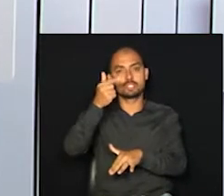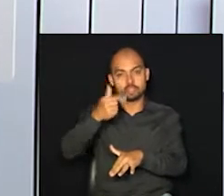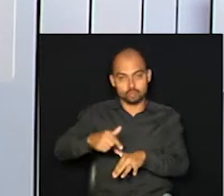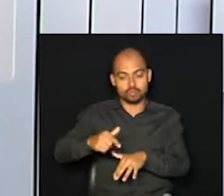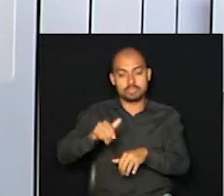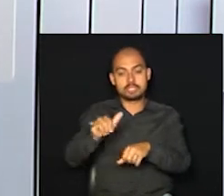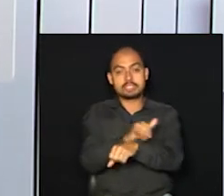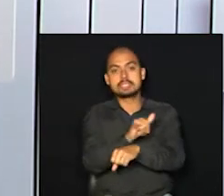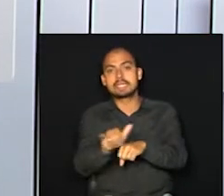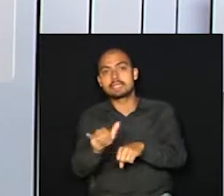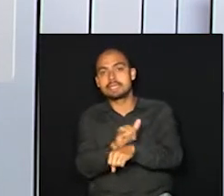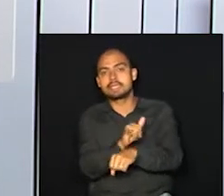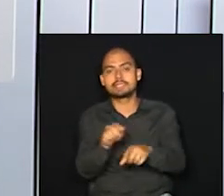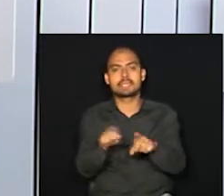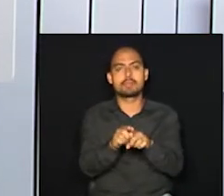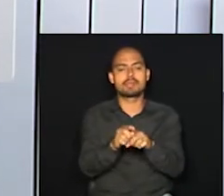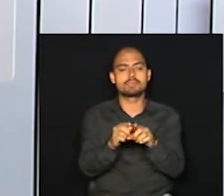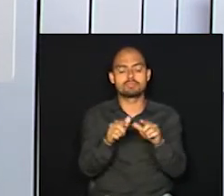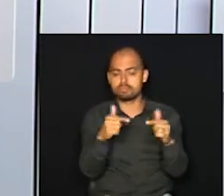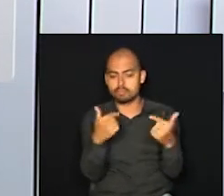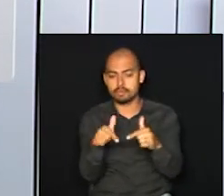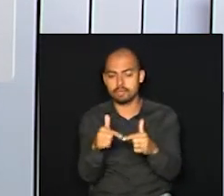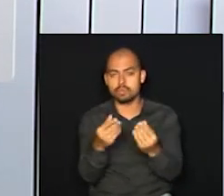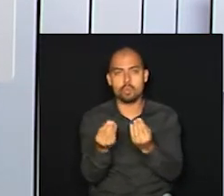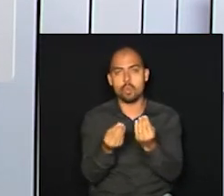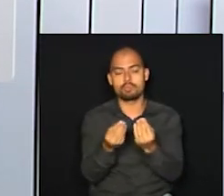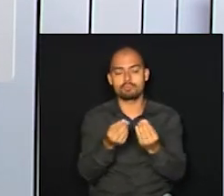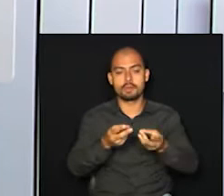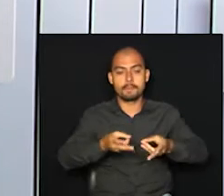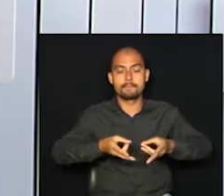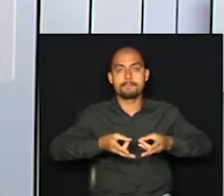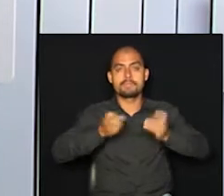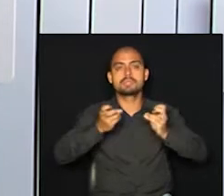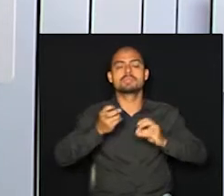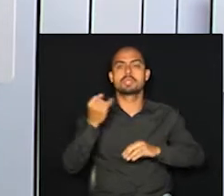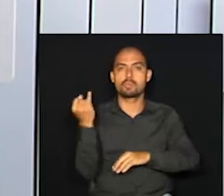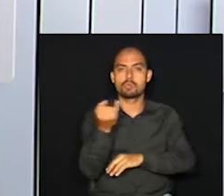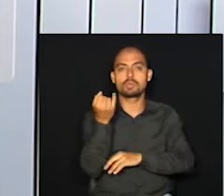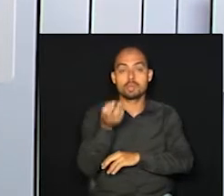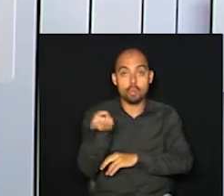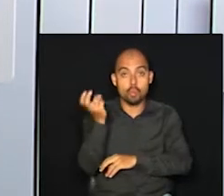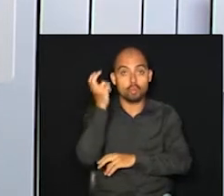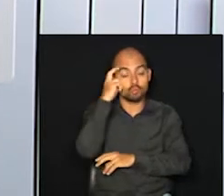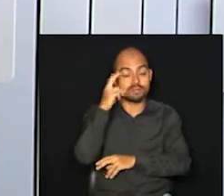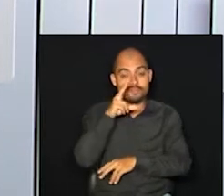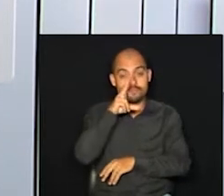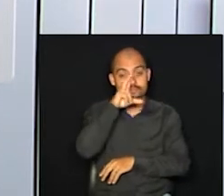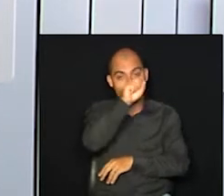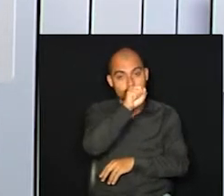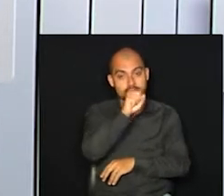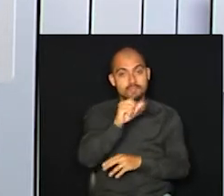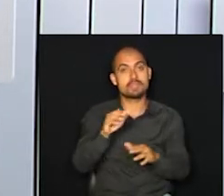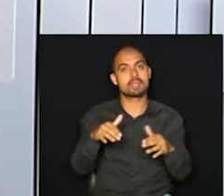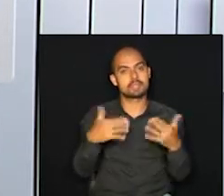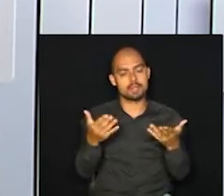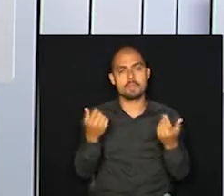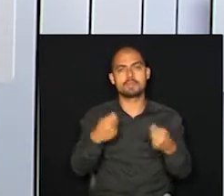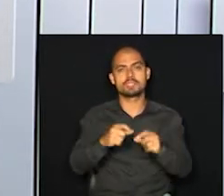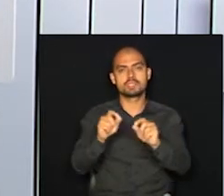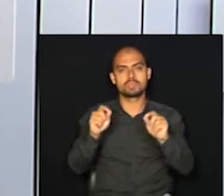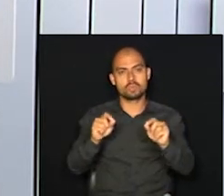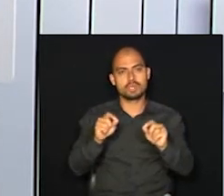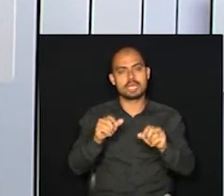estratégias, as operações, perceberem a importância de uma cultura fortalecida. Portanto, é necessário que